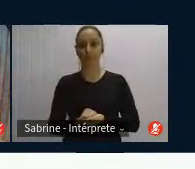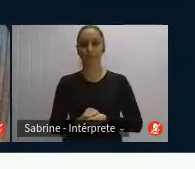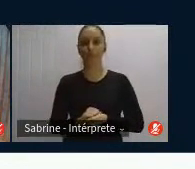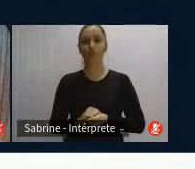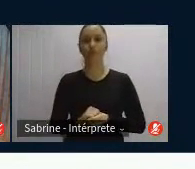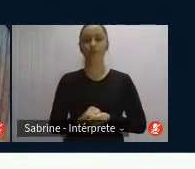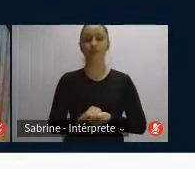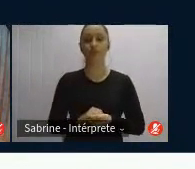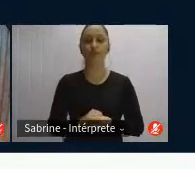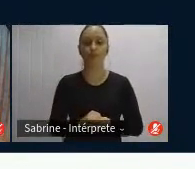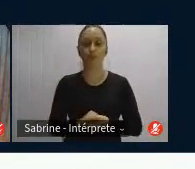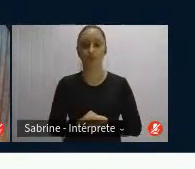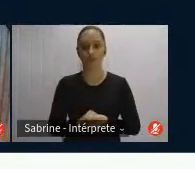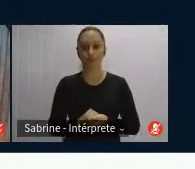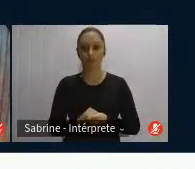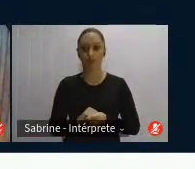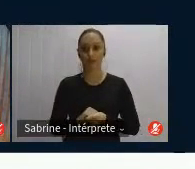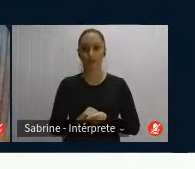Muito bem.